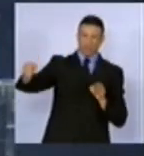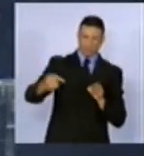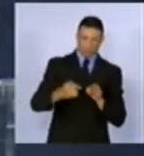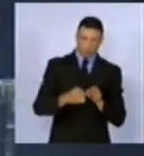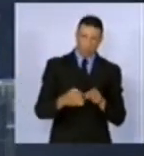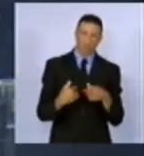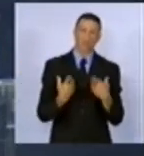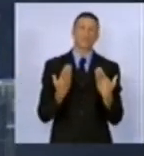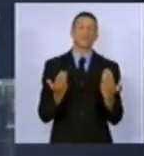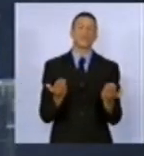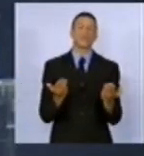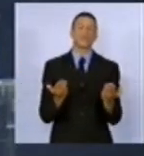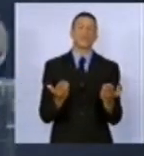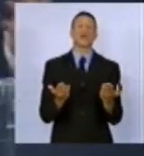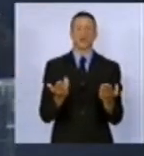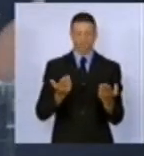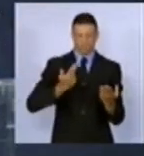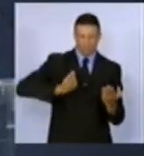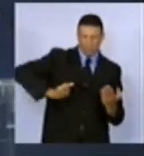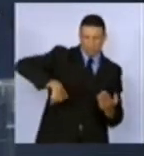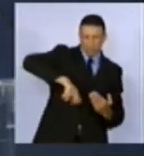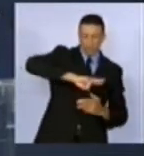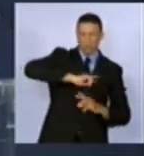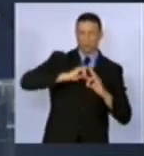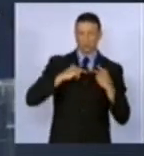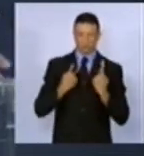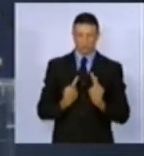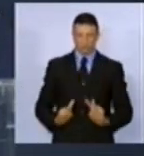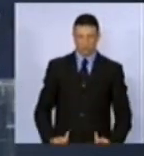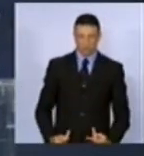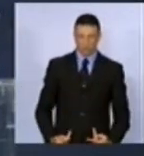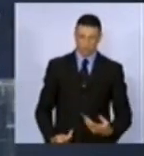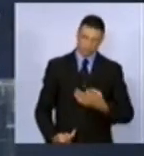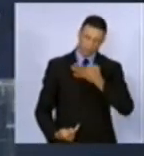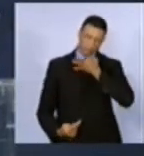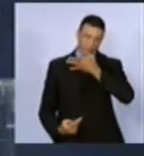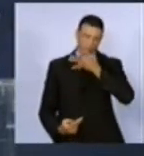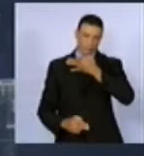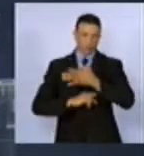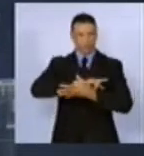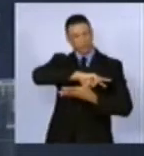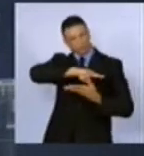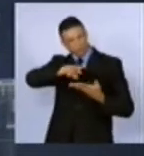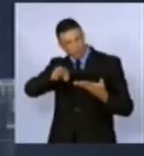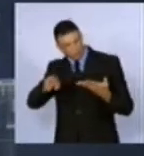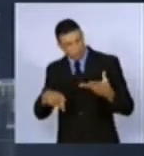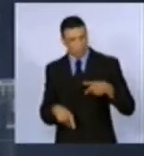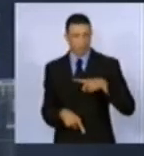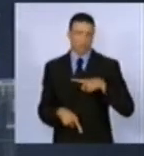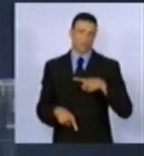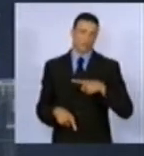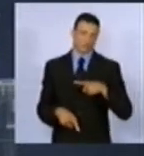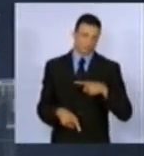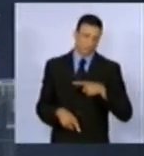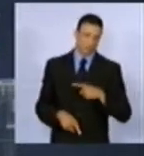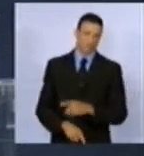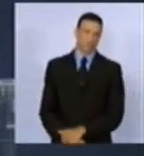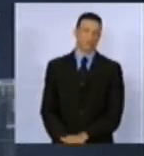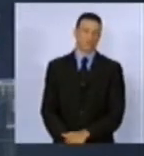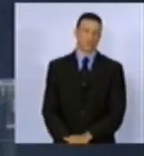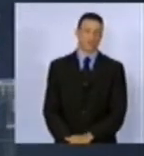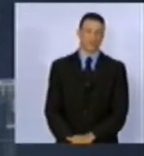nossa Nós seres humanos a temos opiniões a dar a si